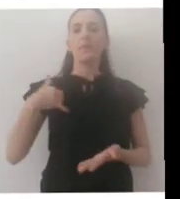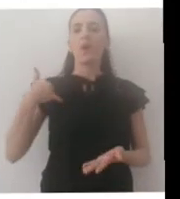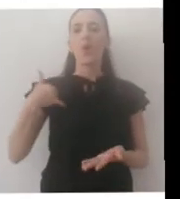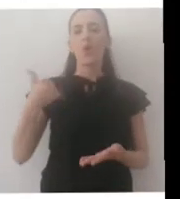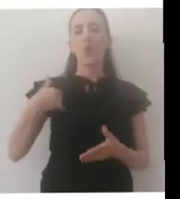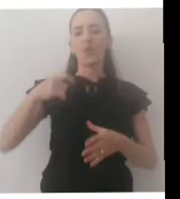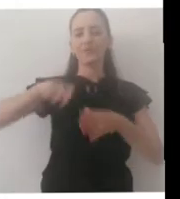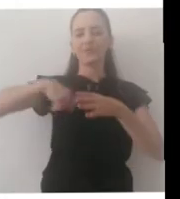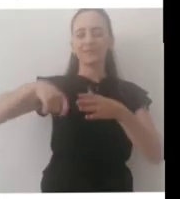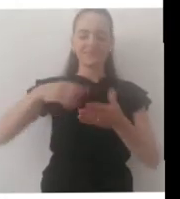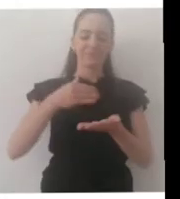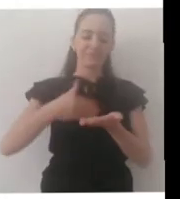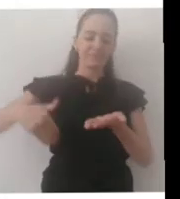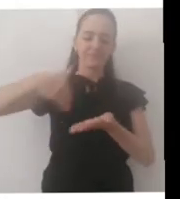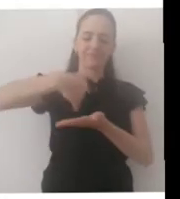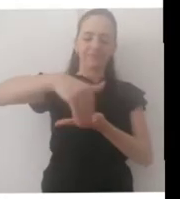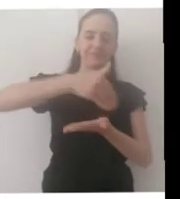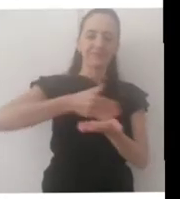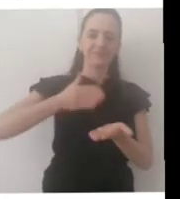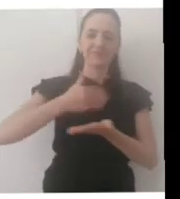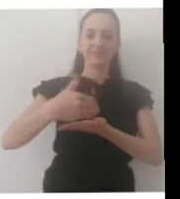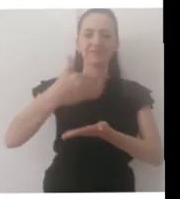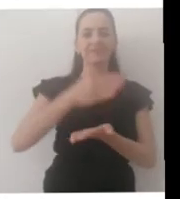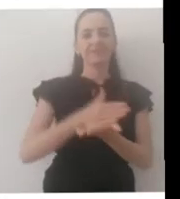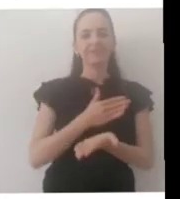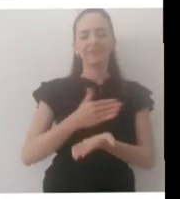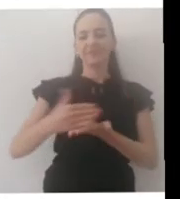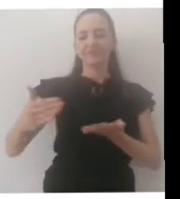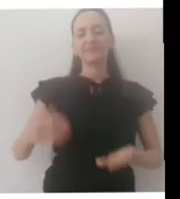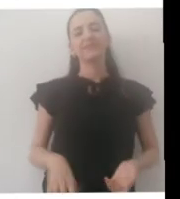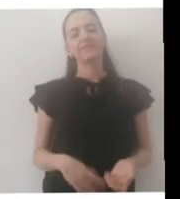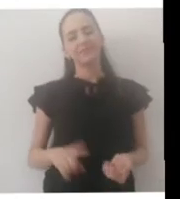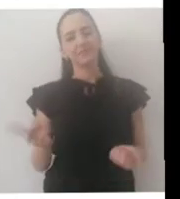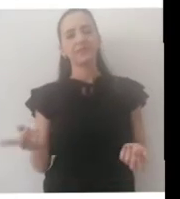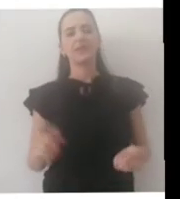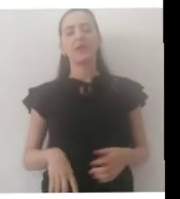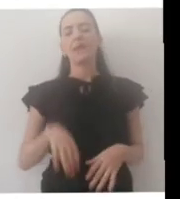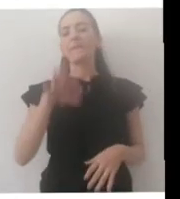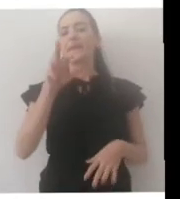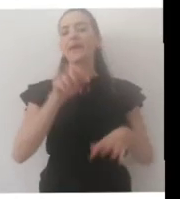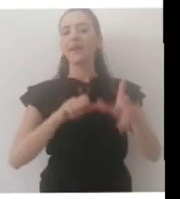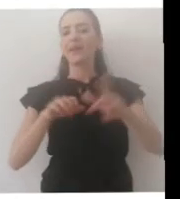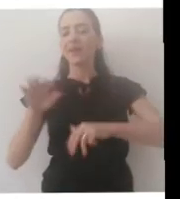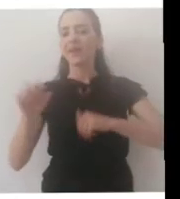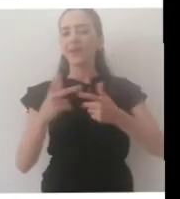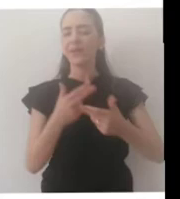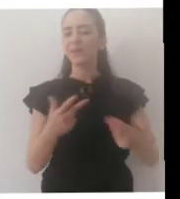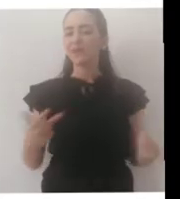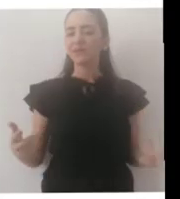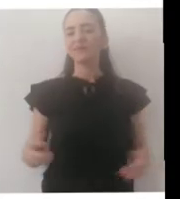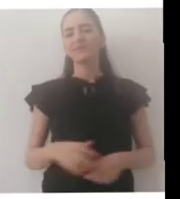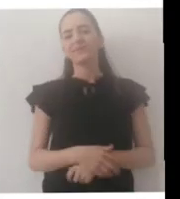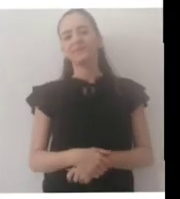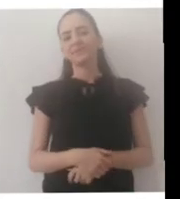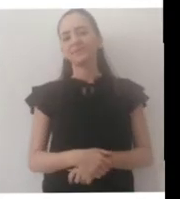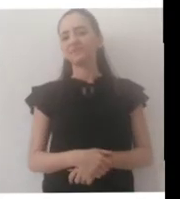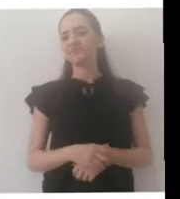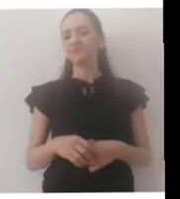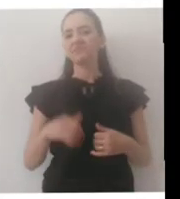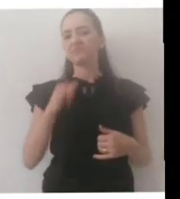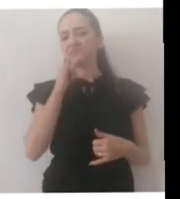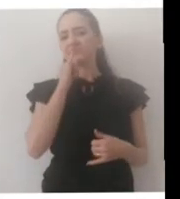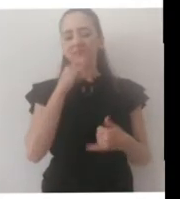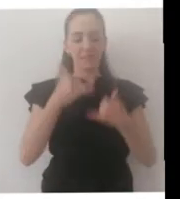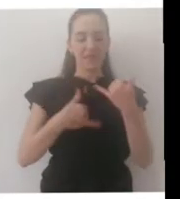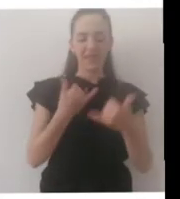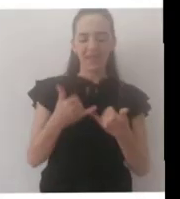doce, botar ela para dividir um bolo, botar para dividir mesmo, são questões. Coleta de coisas, mandar